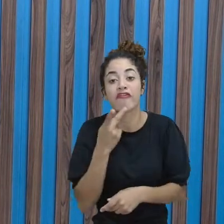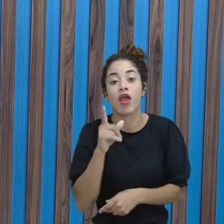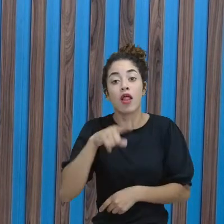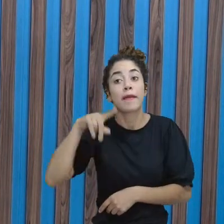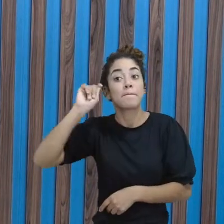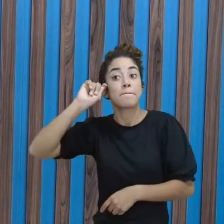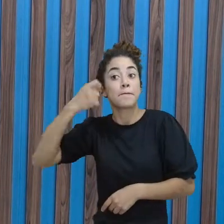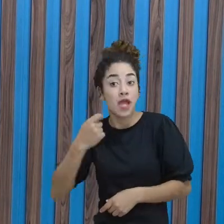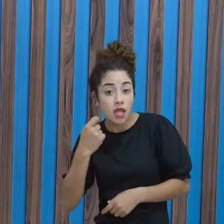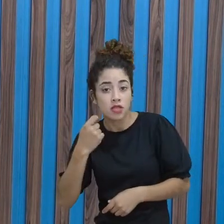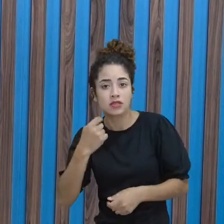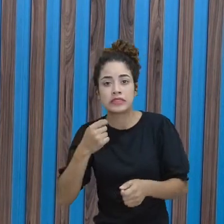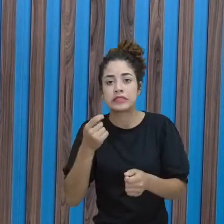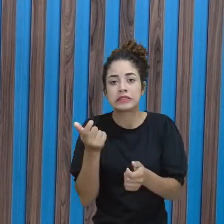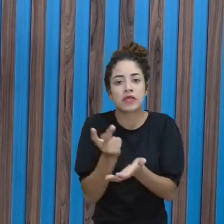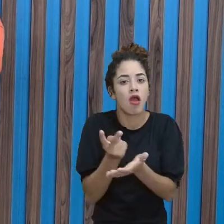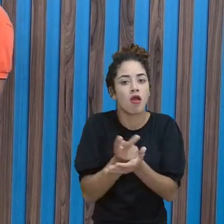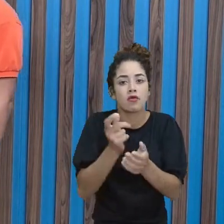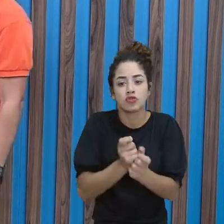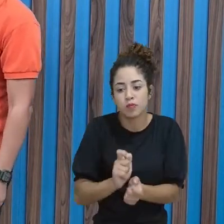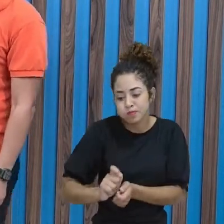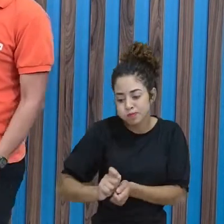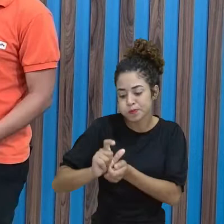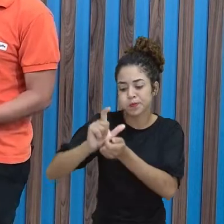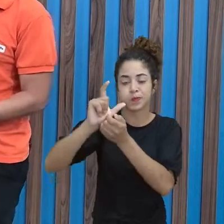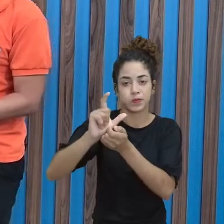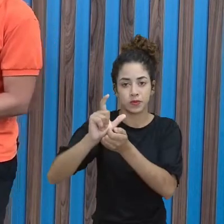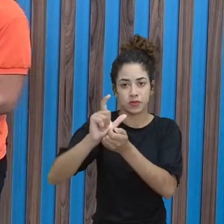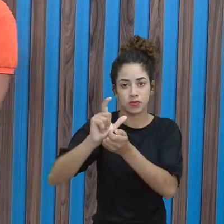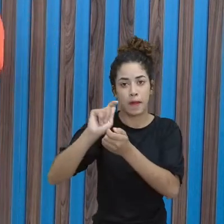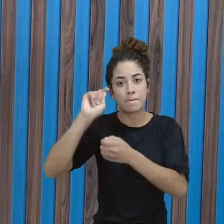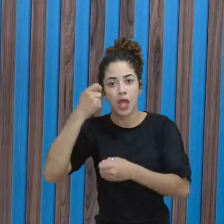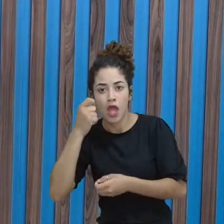aumento. Preta, parda, né? E a população branca,